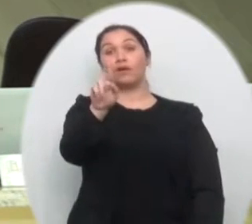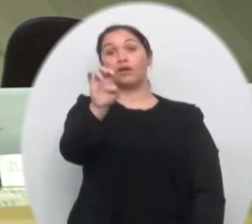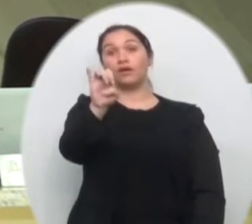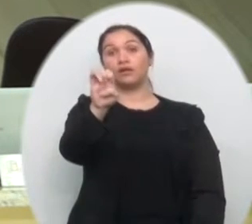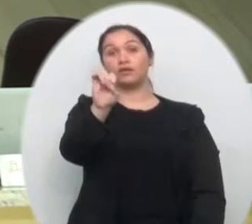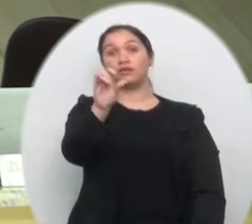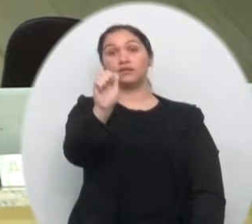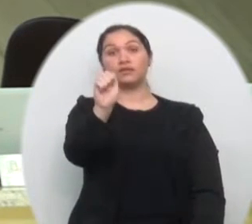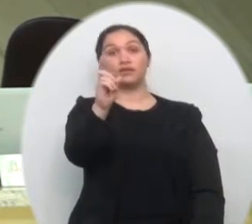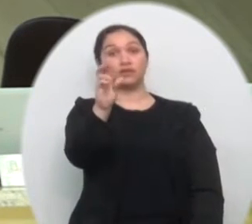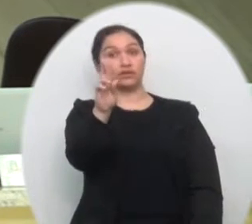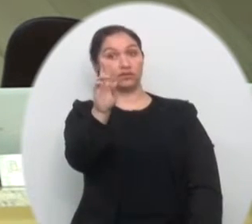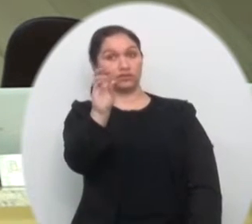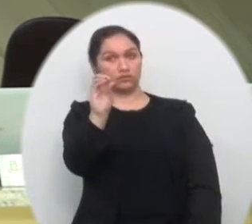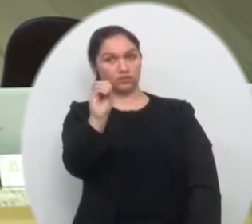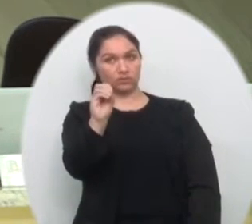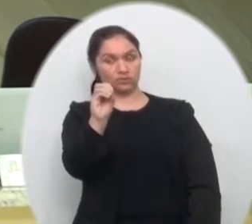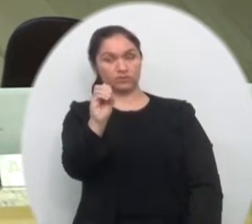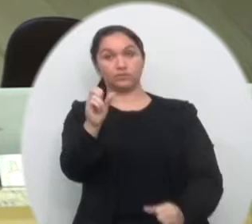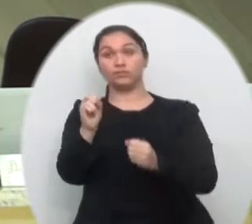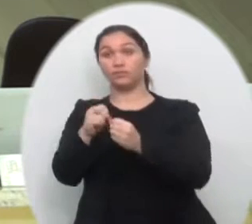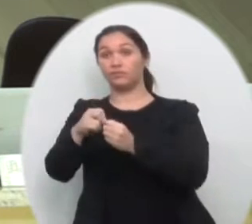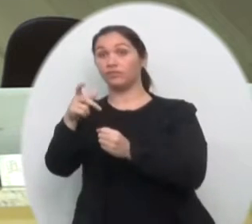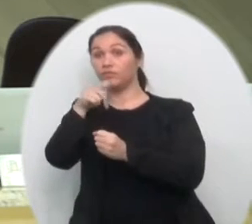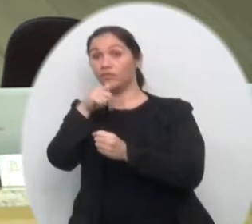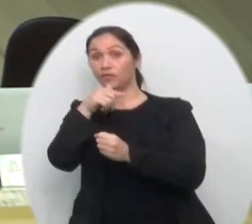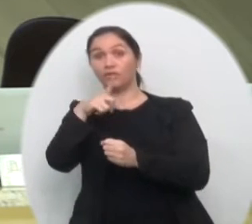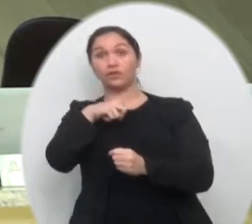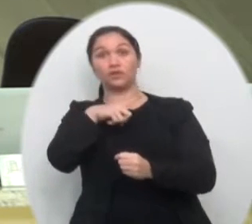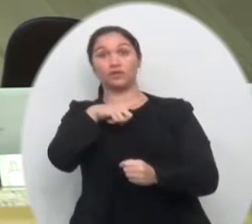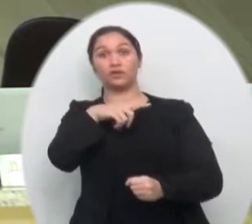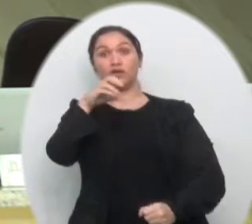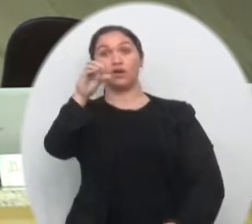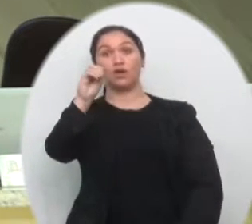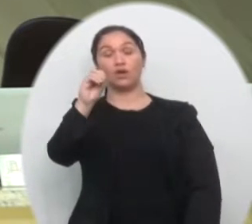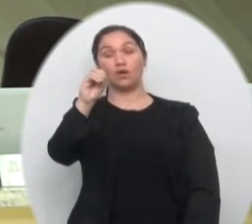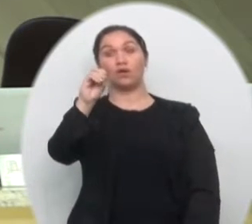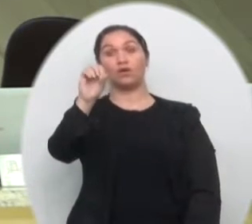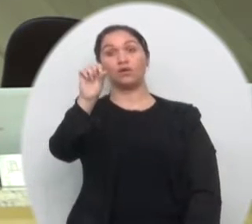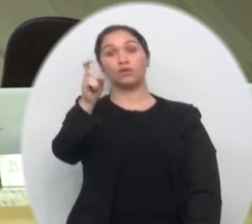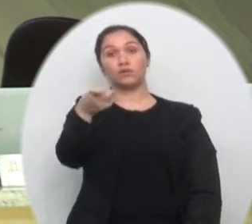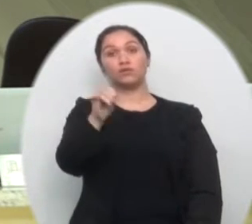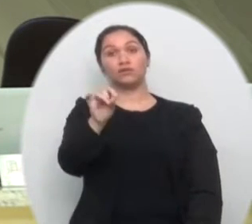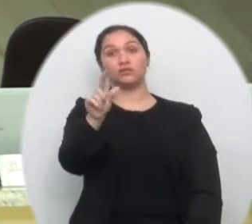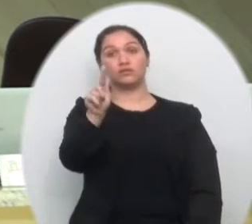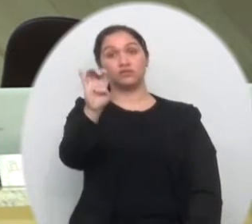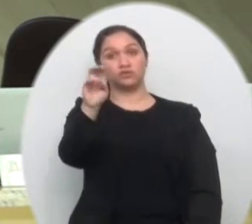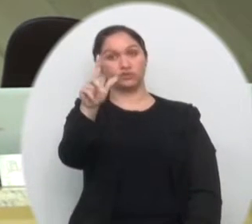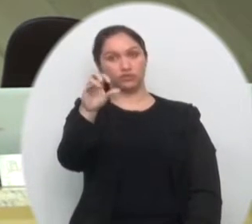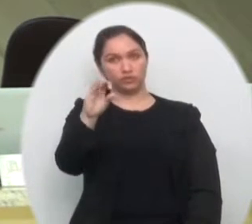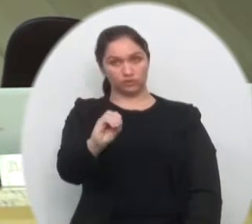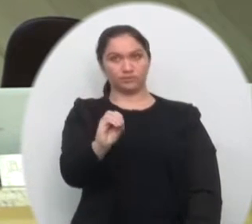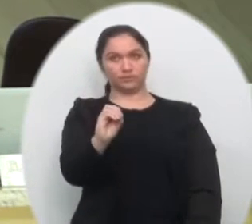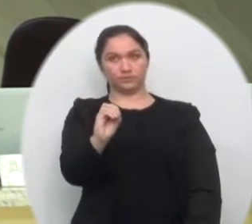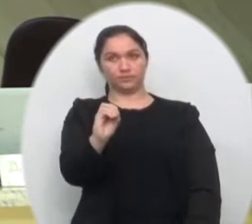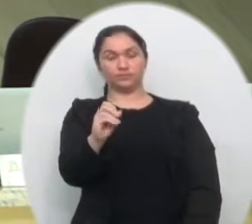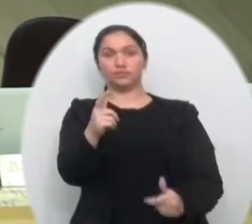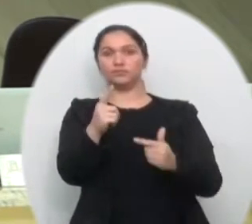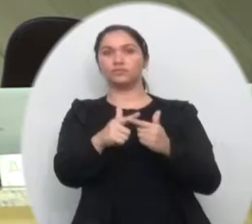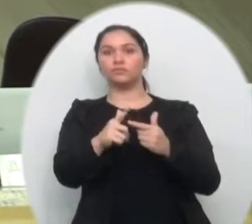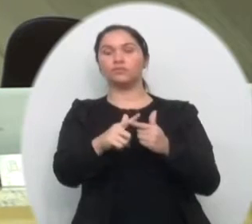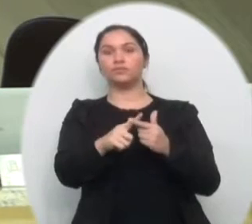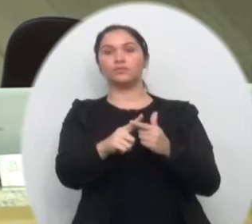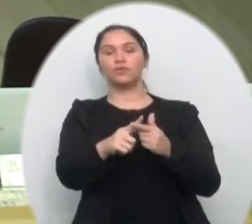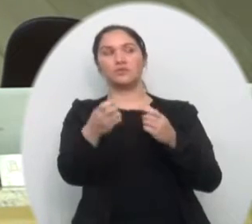água. Eles, os funcionários, diziam que com isso acabaria o cheiro da água oxigenando, mas